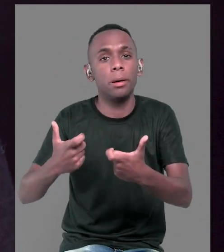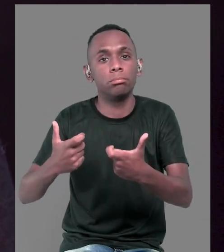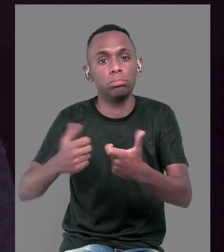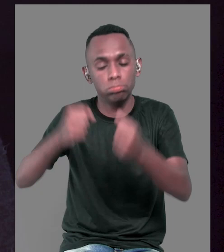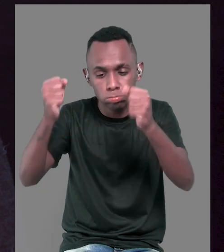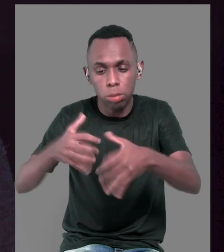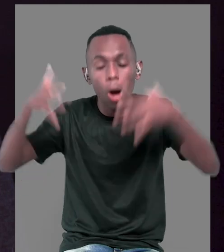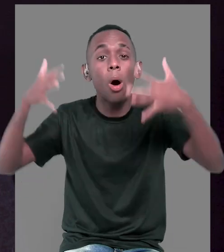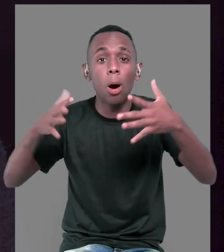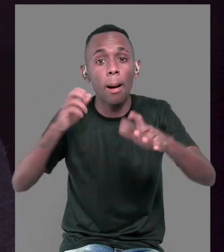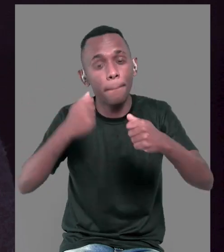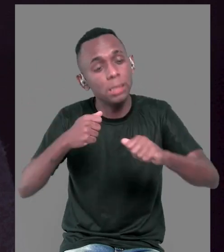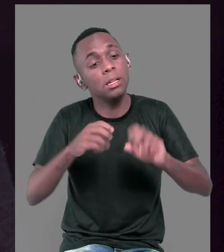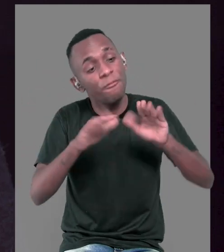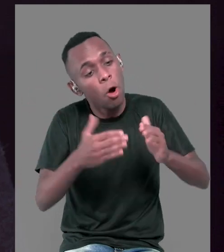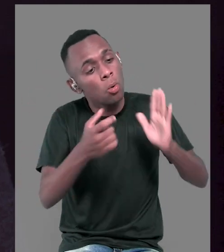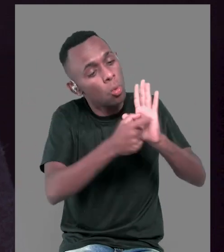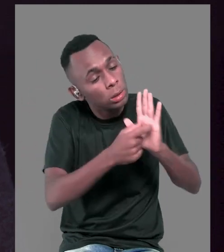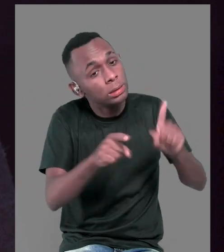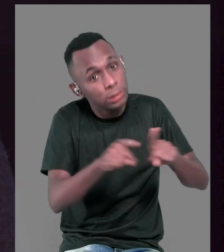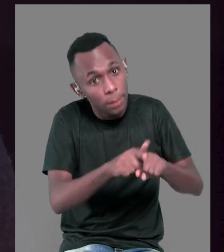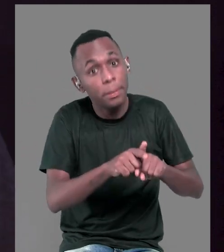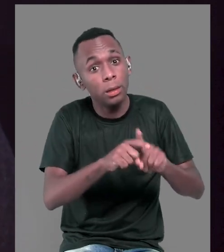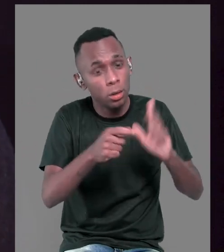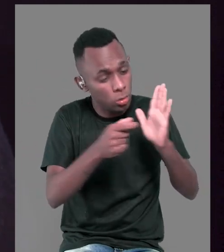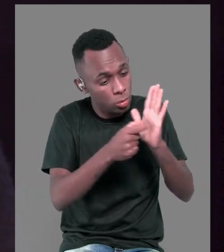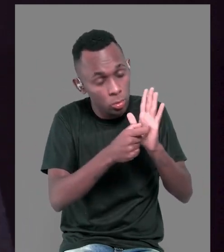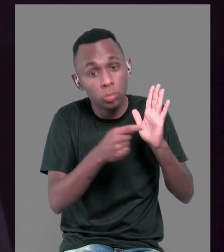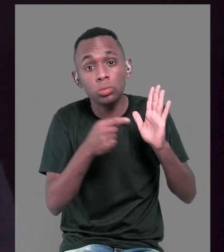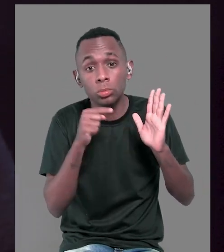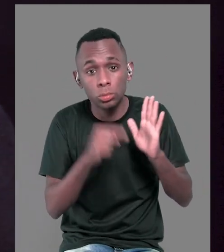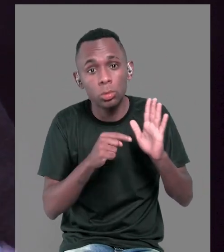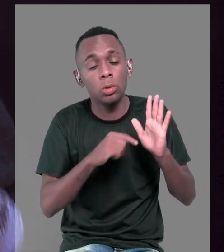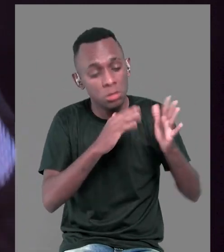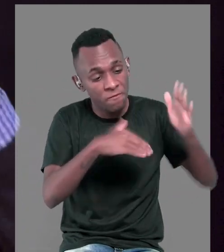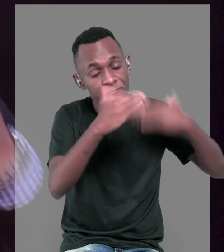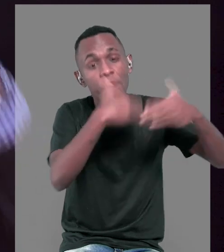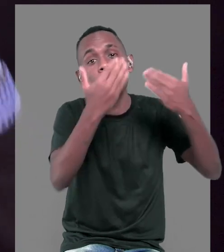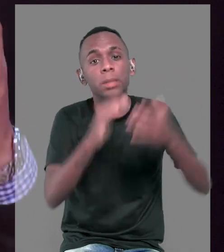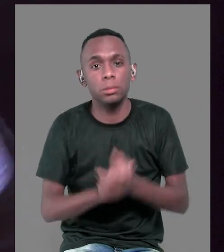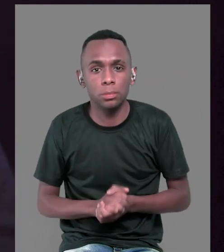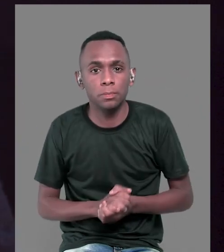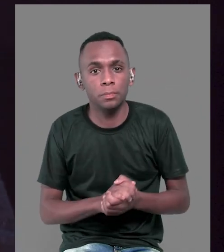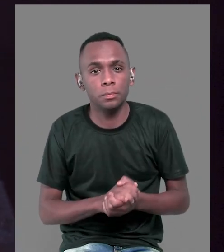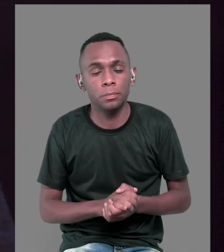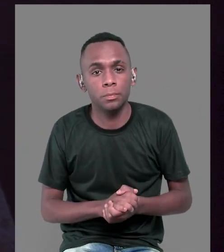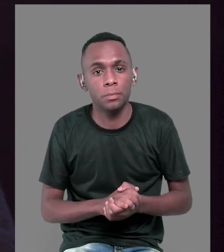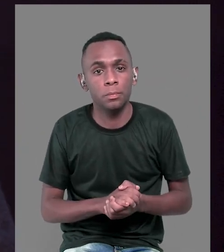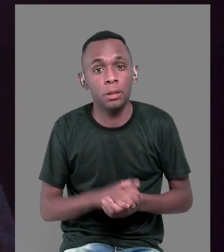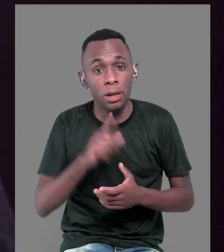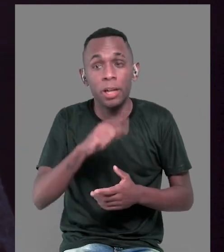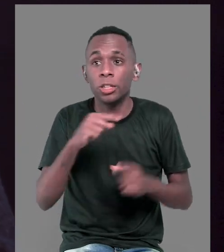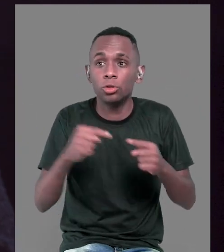Debelar o risco de extinção. Essa é a palavra que os principais executivos